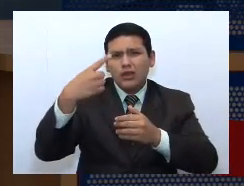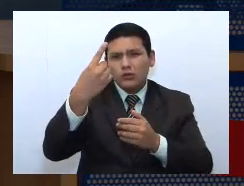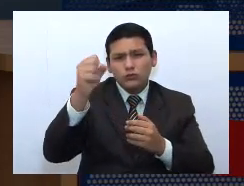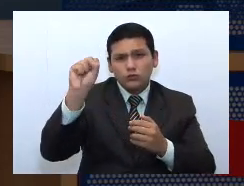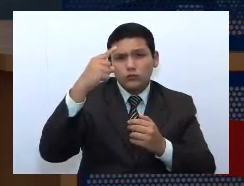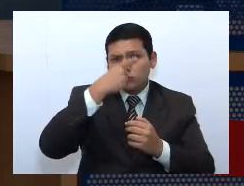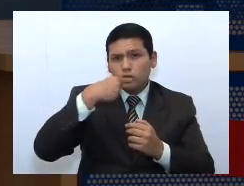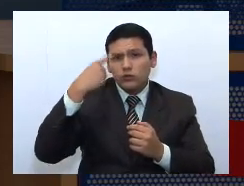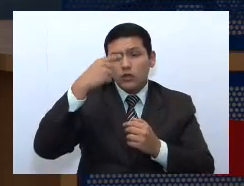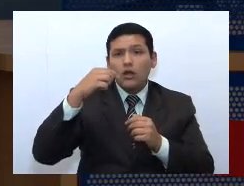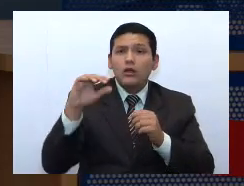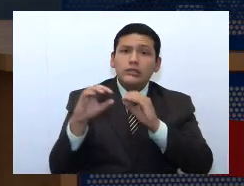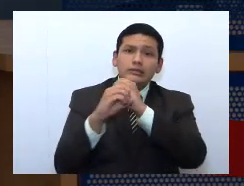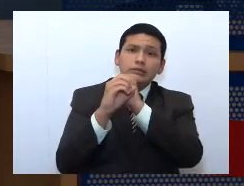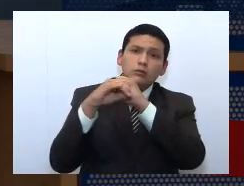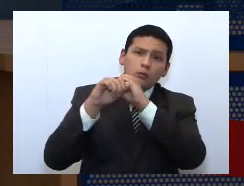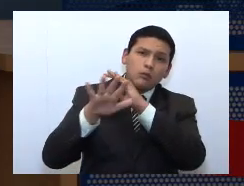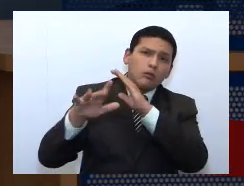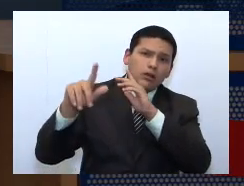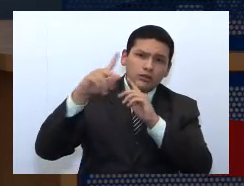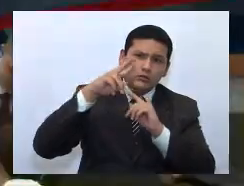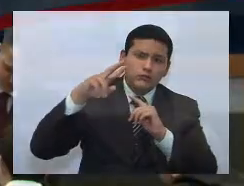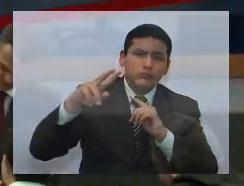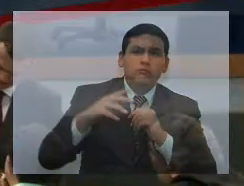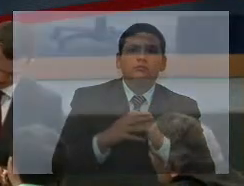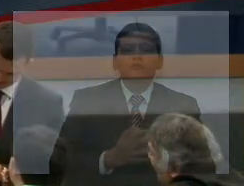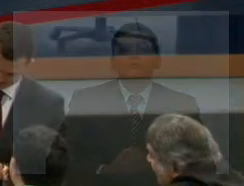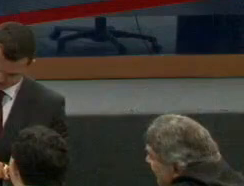da TV Câmara Guarulhos, o canal da cidadania.